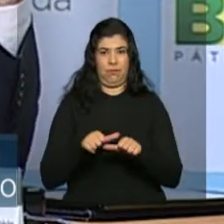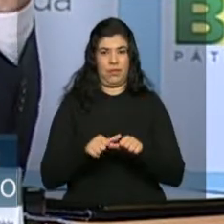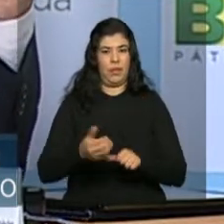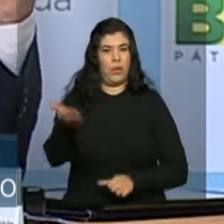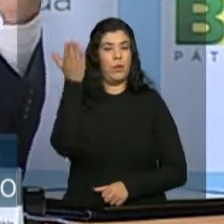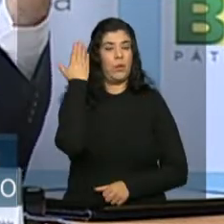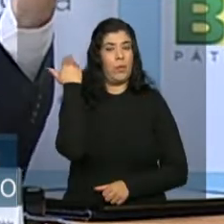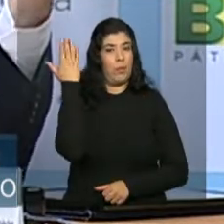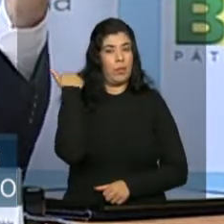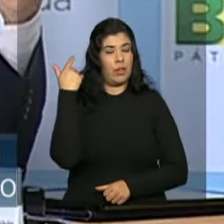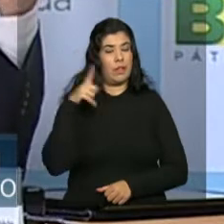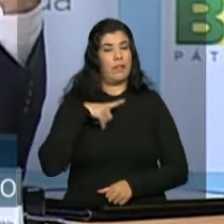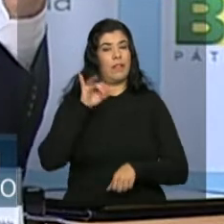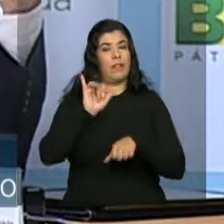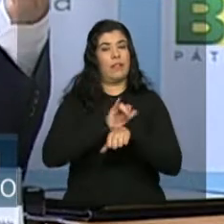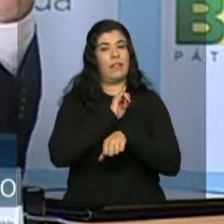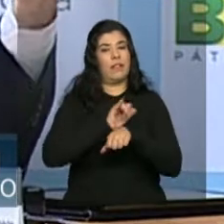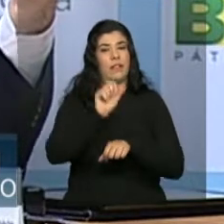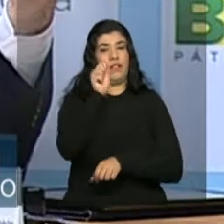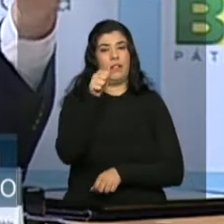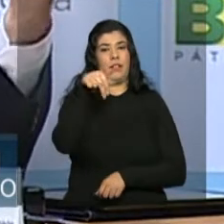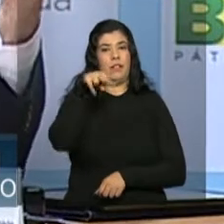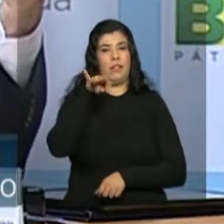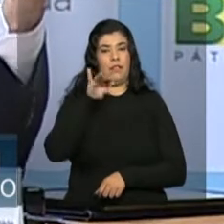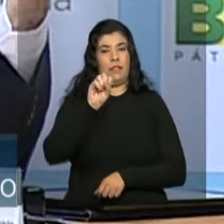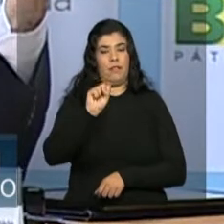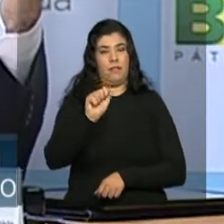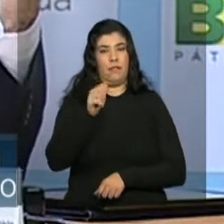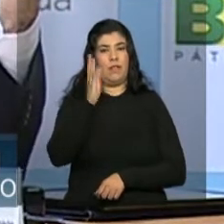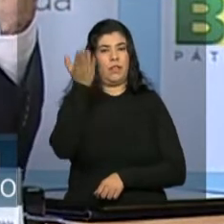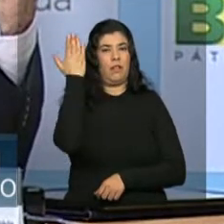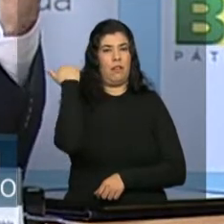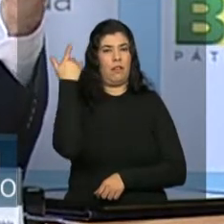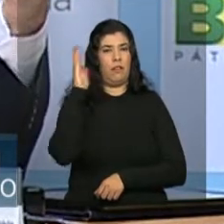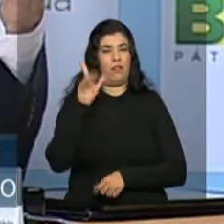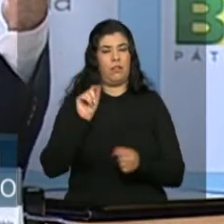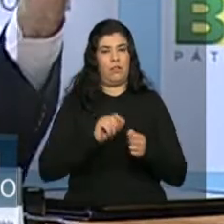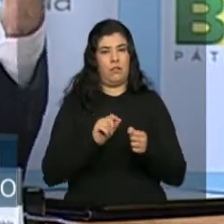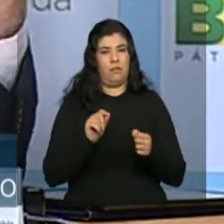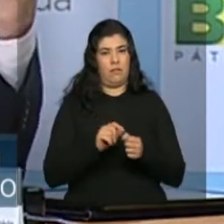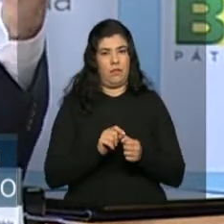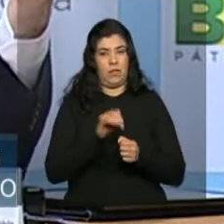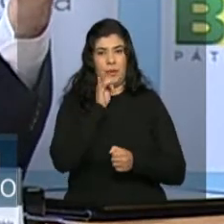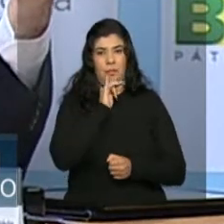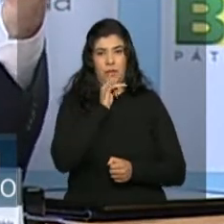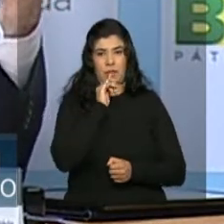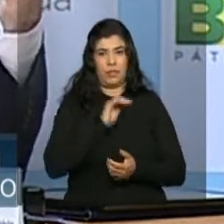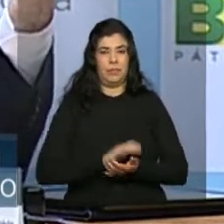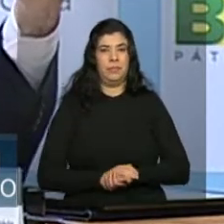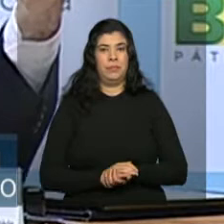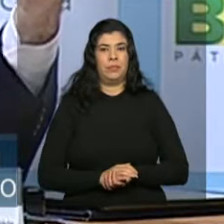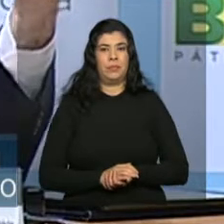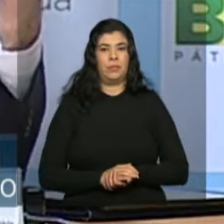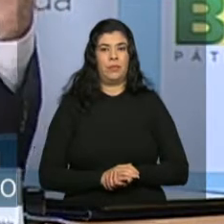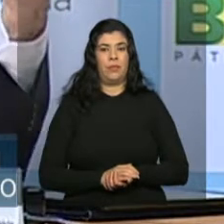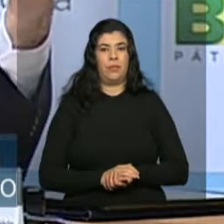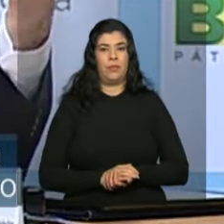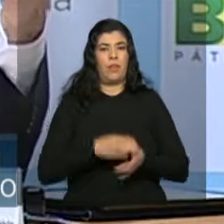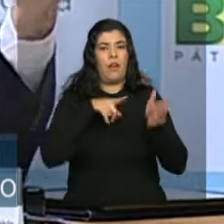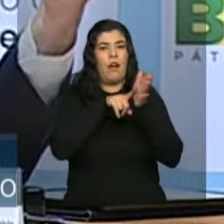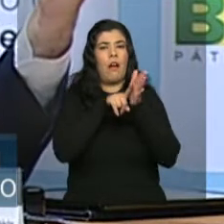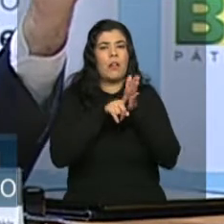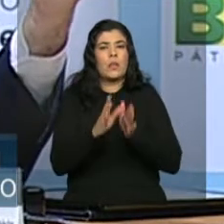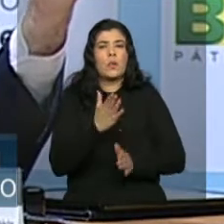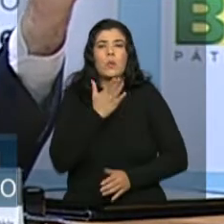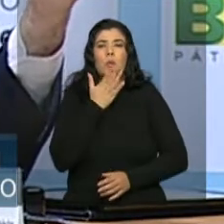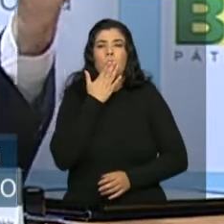adotada no passado pela Anvisa de normatização diz que já era feito na prática Se você entra com pedido de análise de um